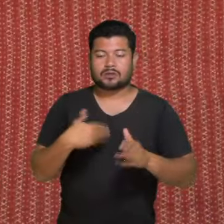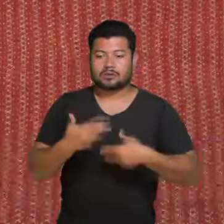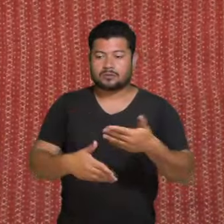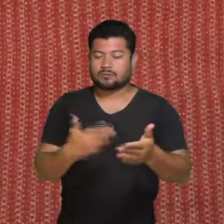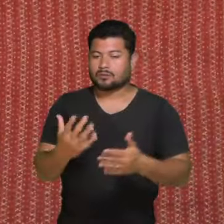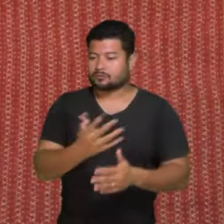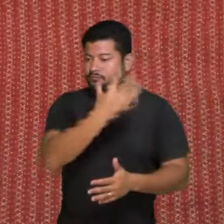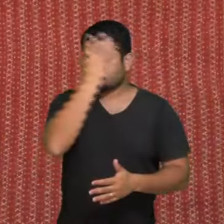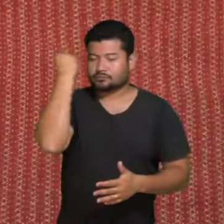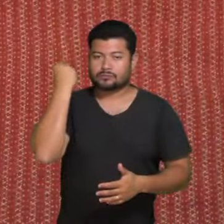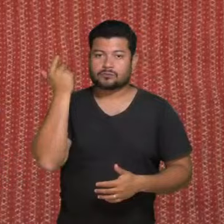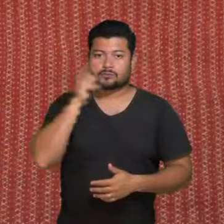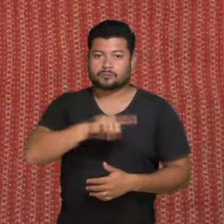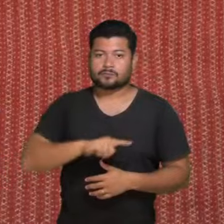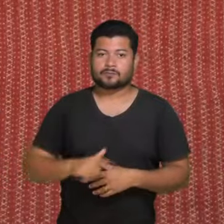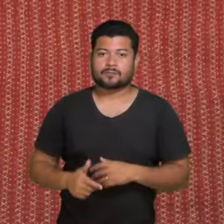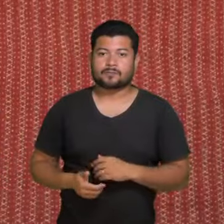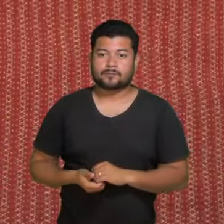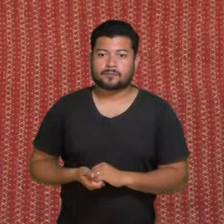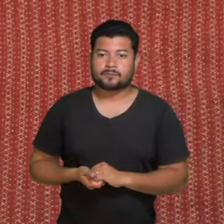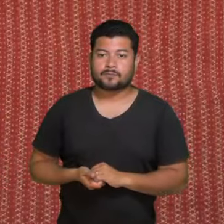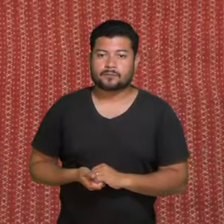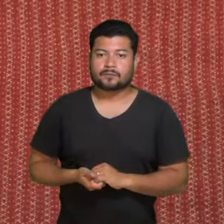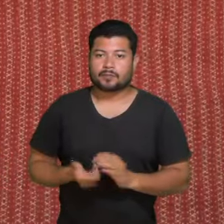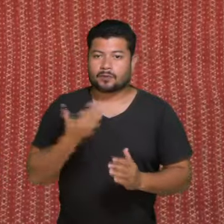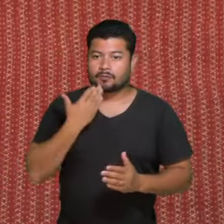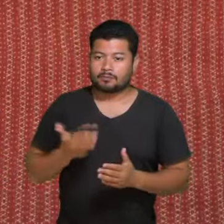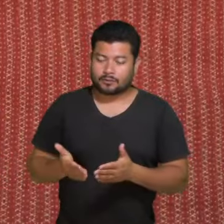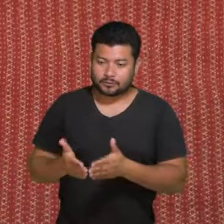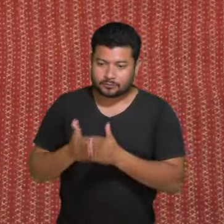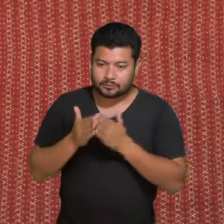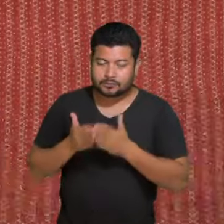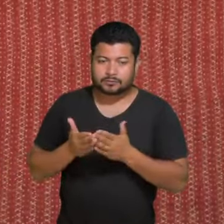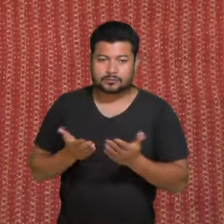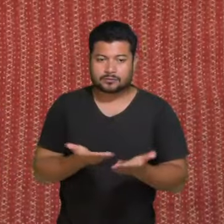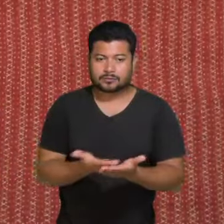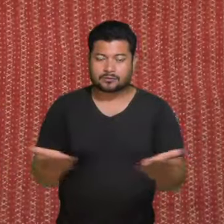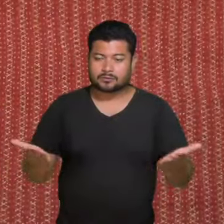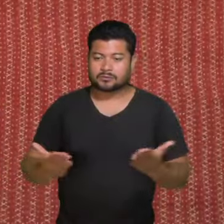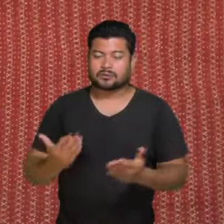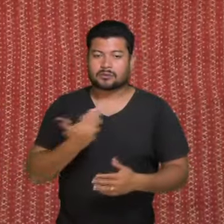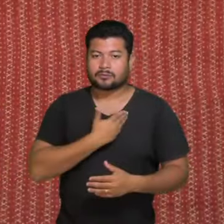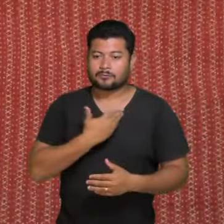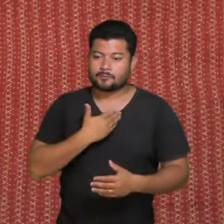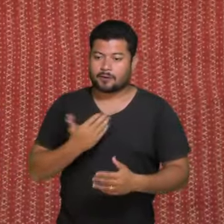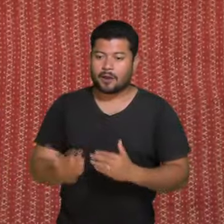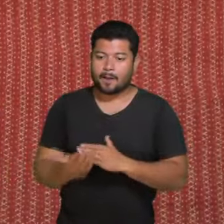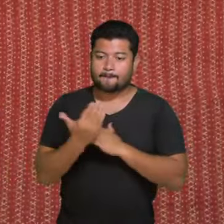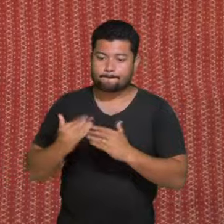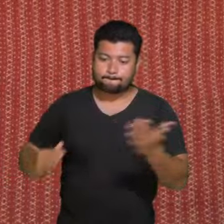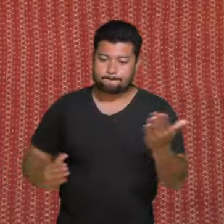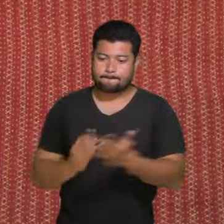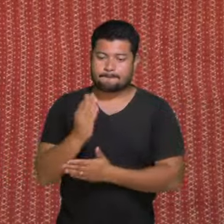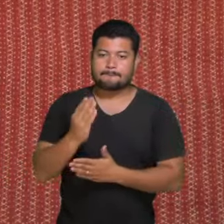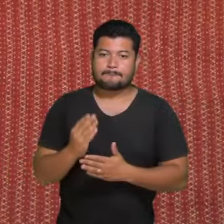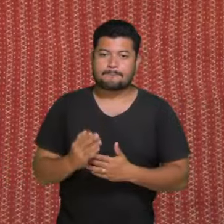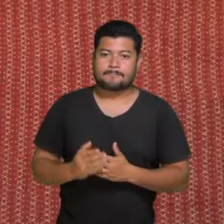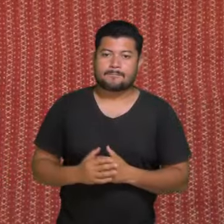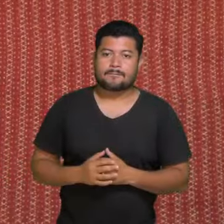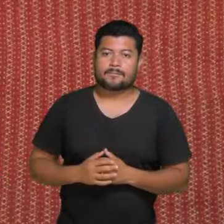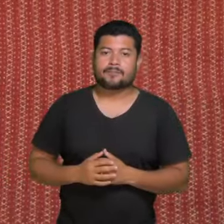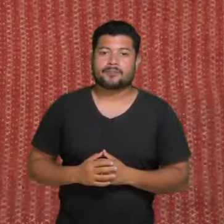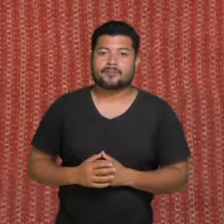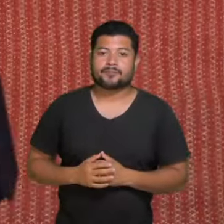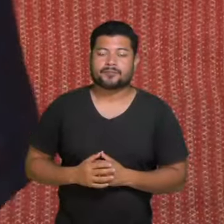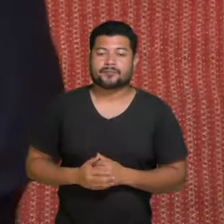memória dos mais antigos. Então, eu peço a vênia dos nobres colegas para que a gente possa aprovar esse projeto importante para a proteção animal em Santa Catarina.